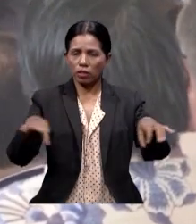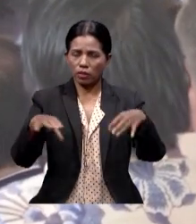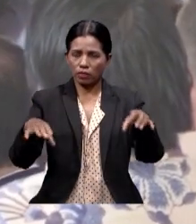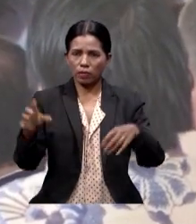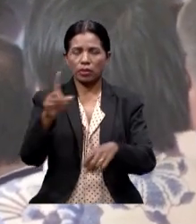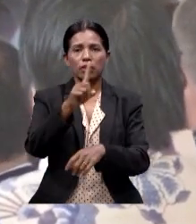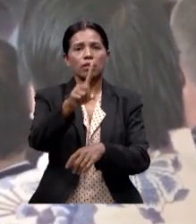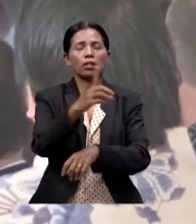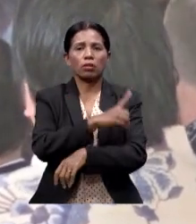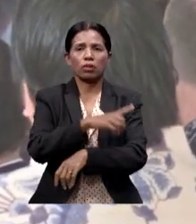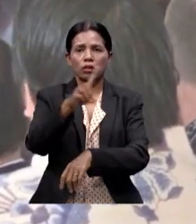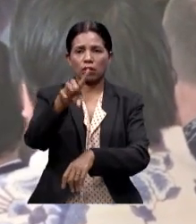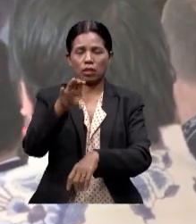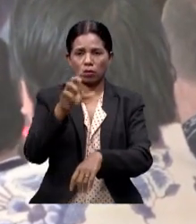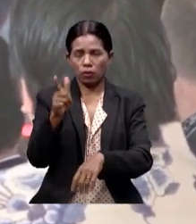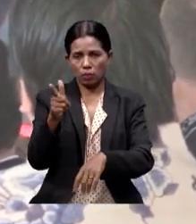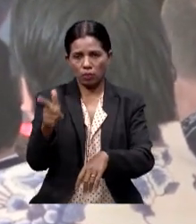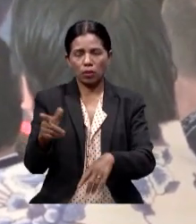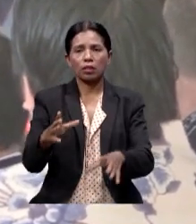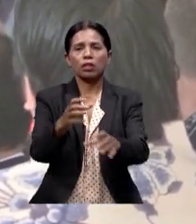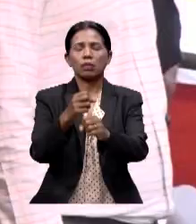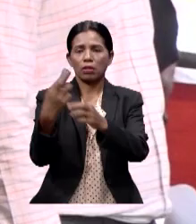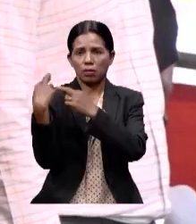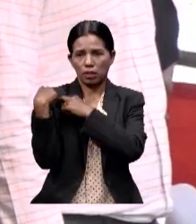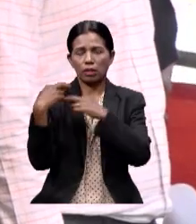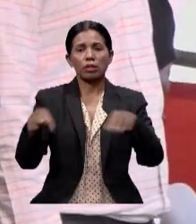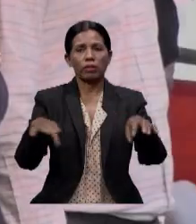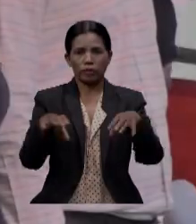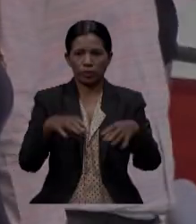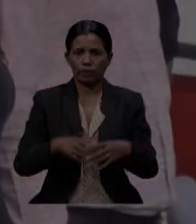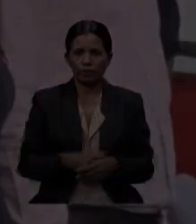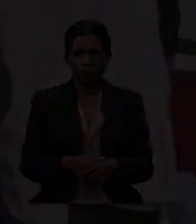atucida Ruanulo Nialaran, ha foi em cima posse. Celina Lopes, Agostinho da Costa, GMN.